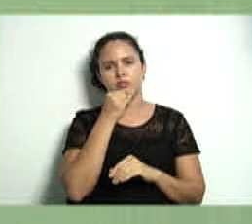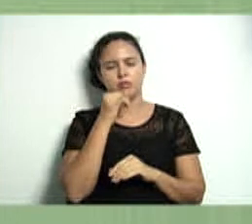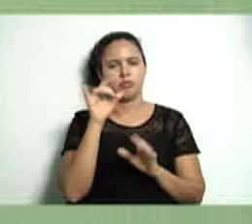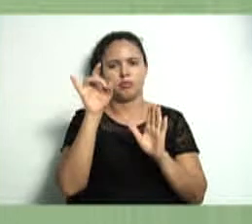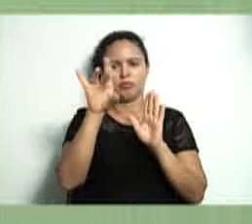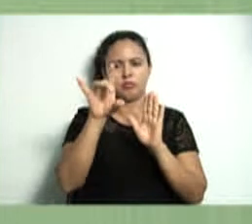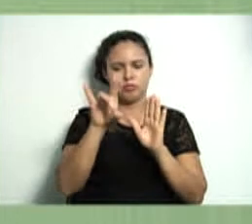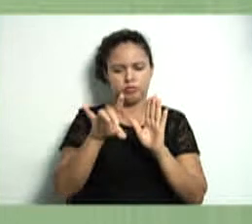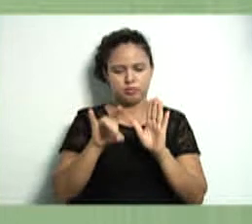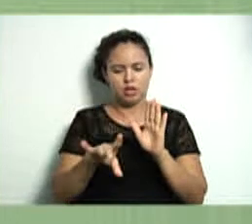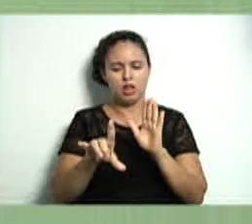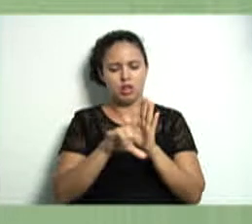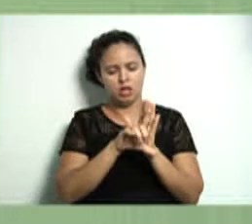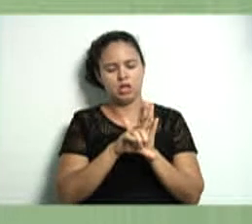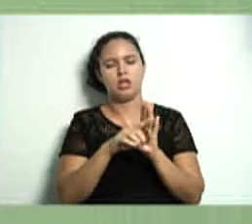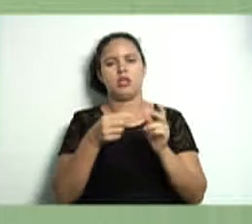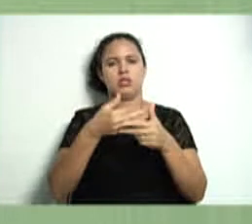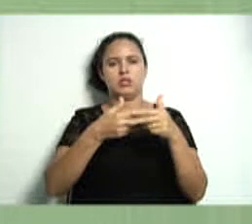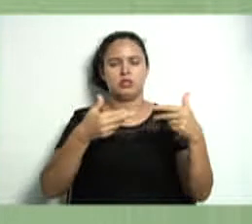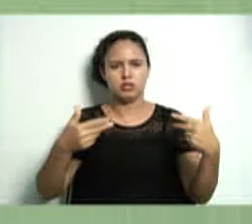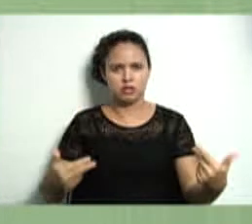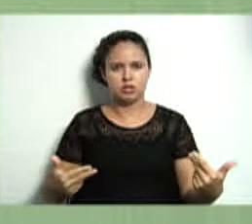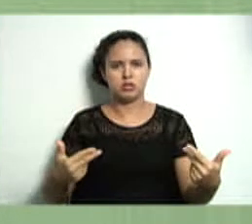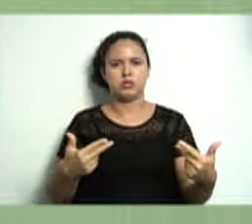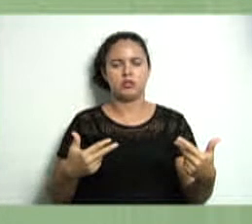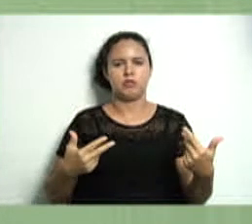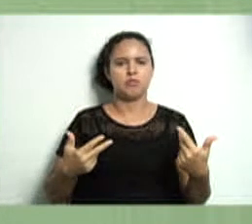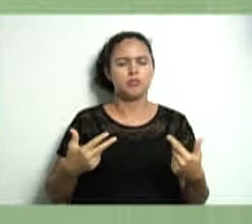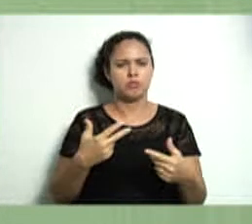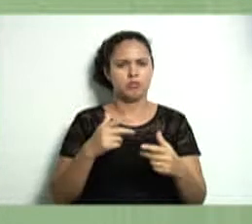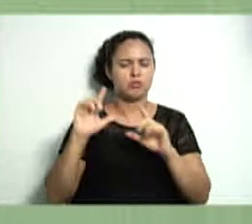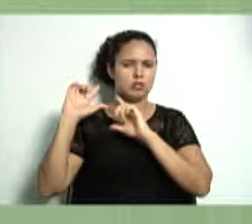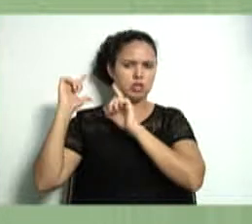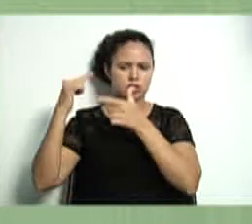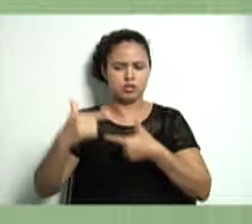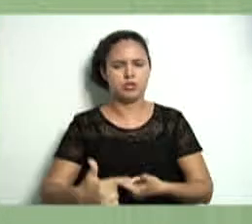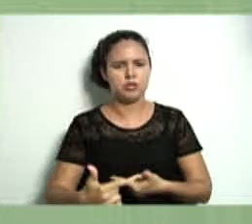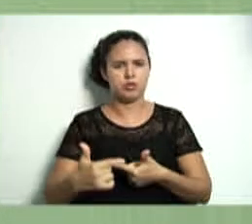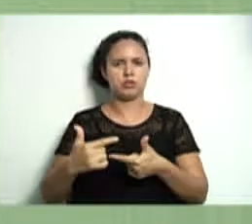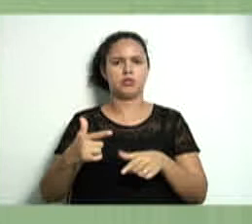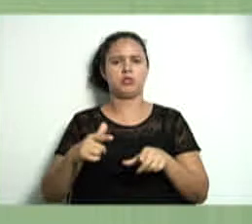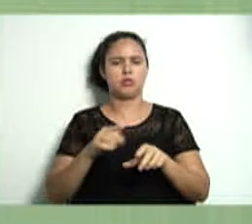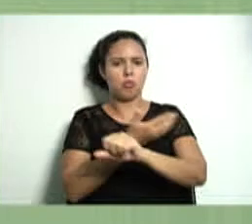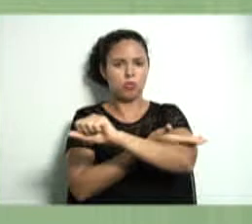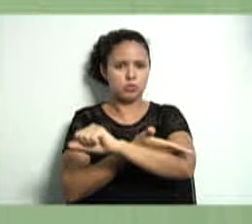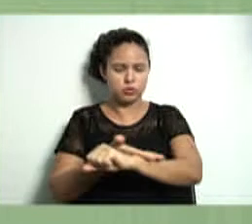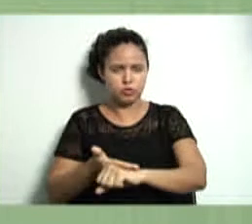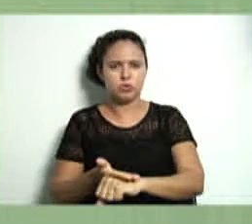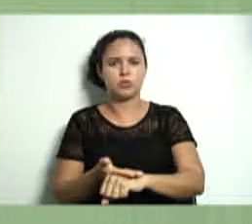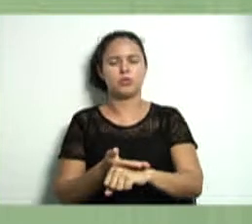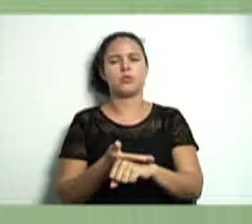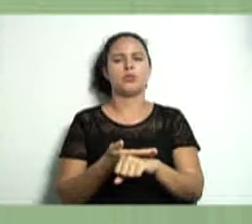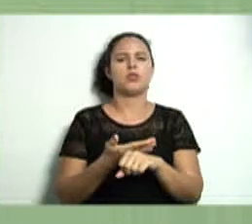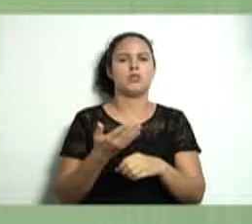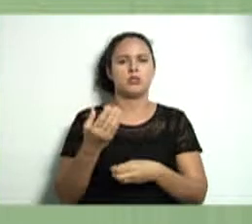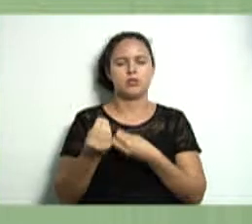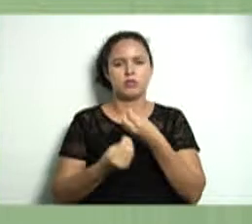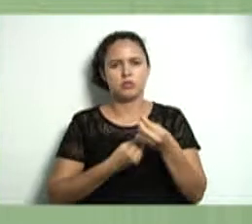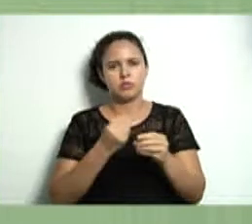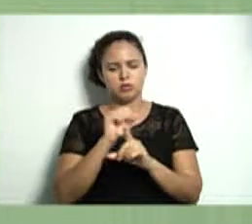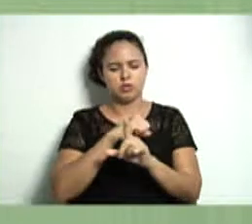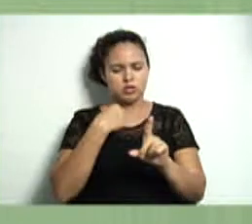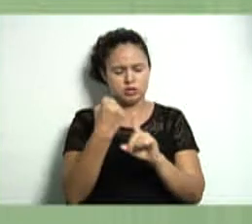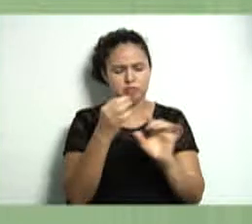ó. Leis obedecidas, as tradições, né, os costumes, a